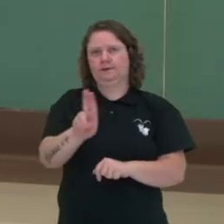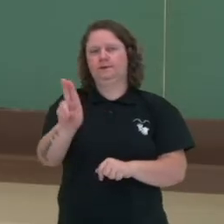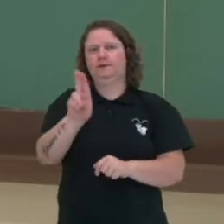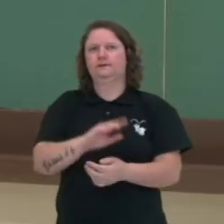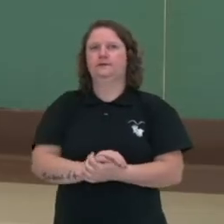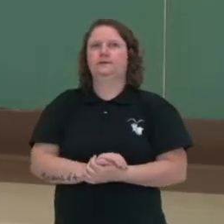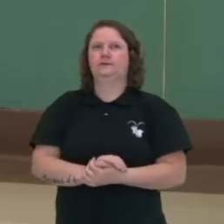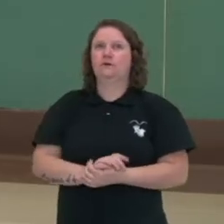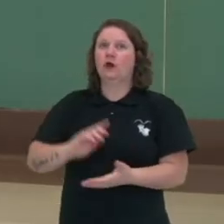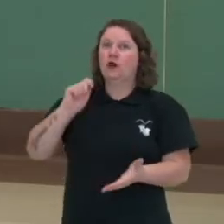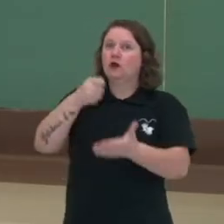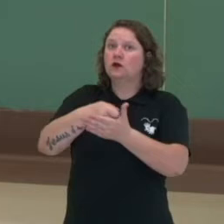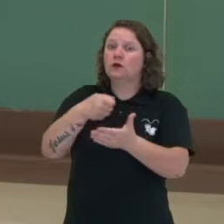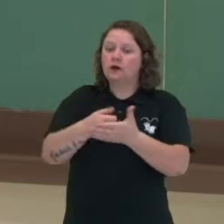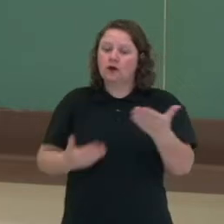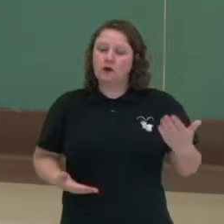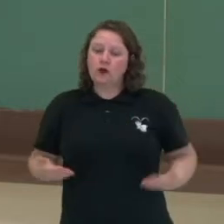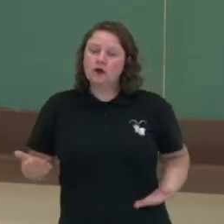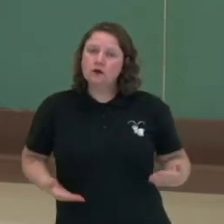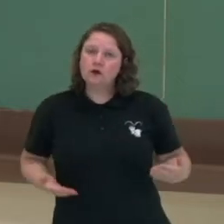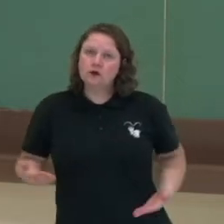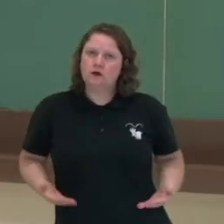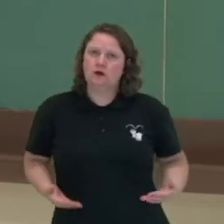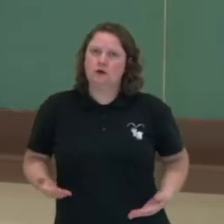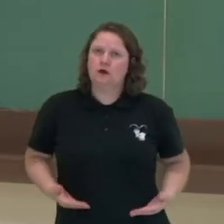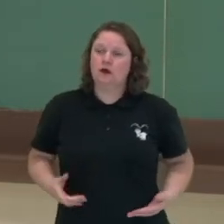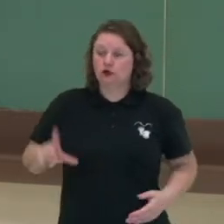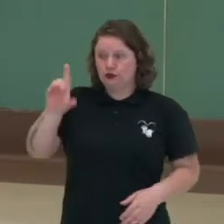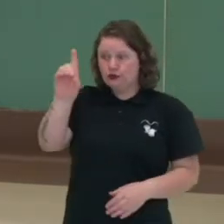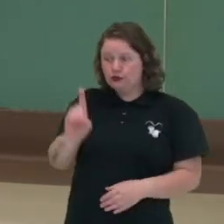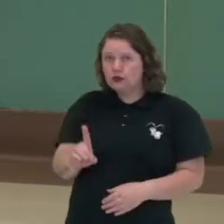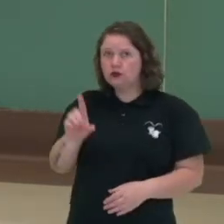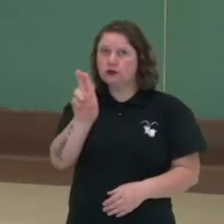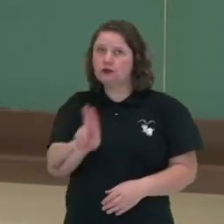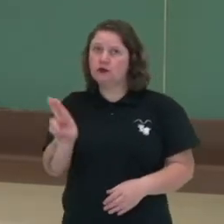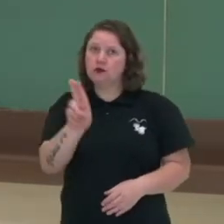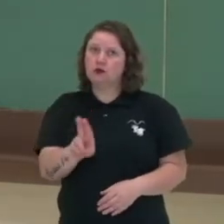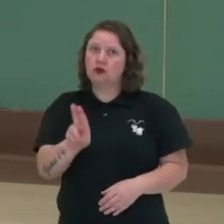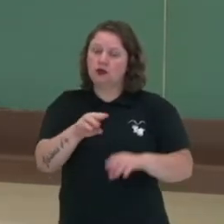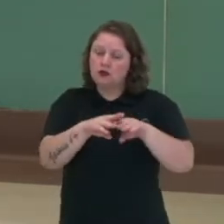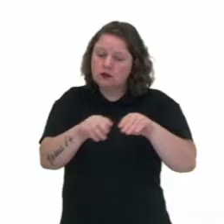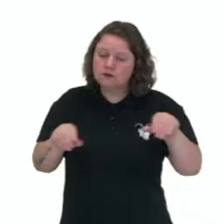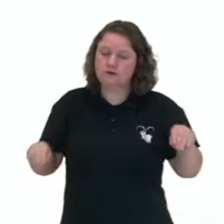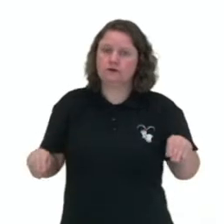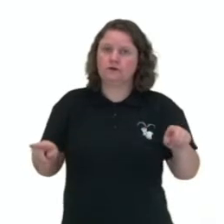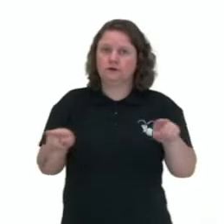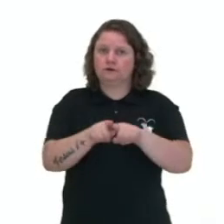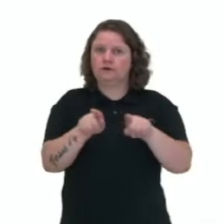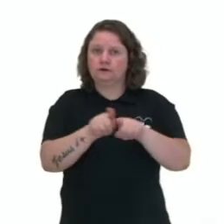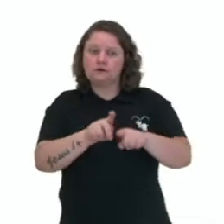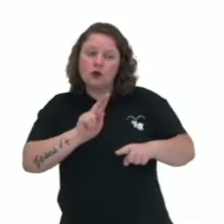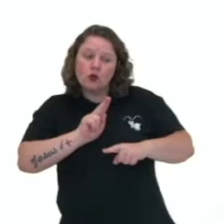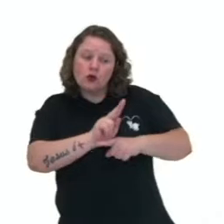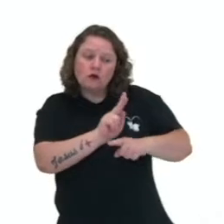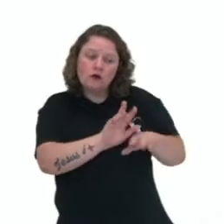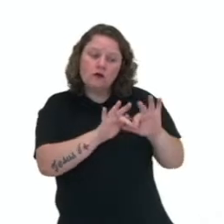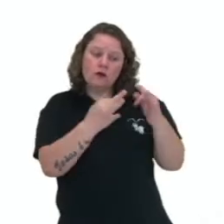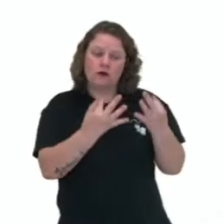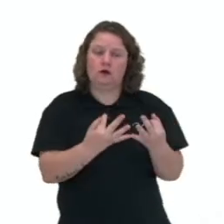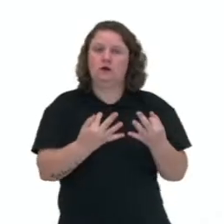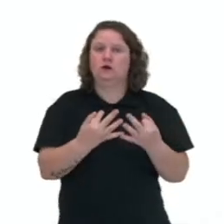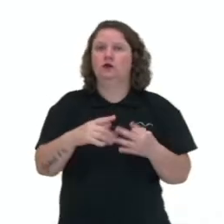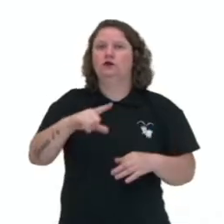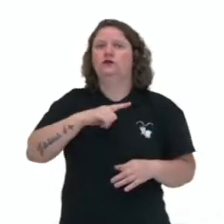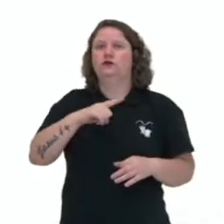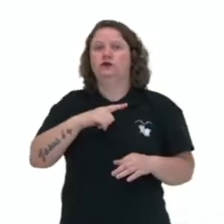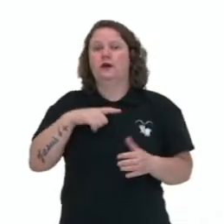As obrigações do servo, em troca do direito de usar a terra para seu sustento e da proteção do senhorial, os servos tinham uma